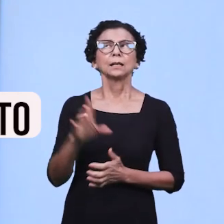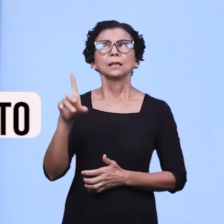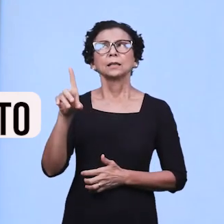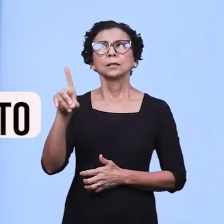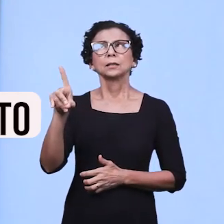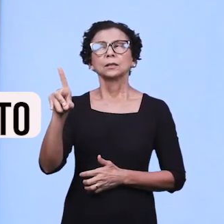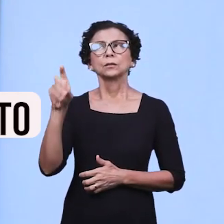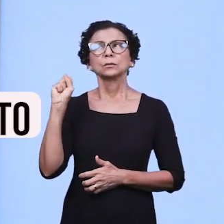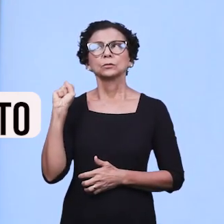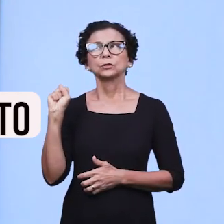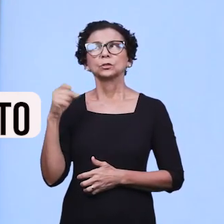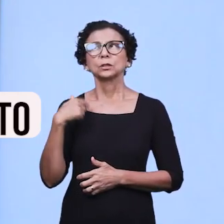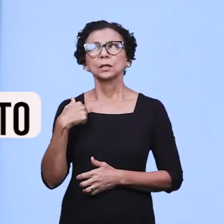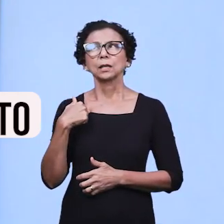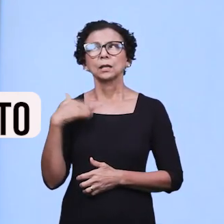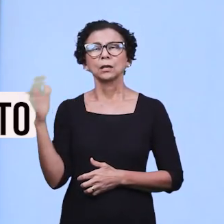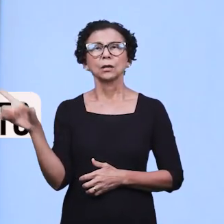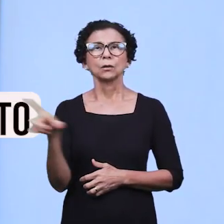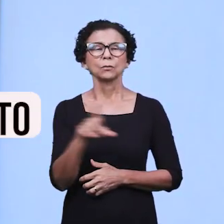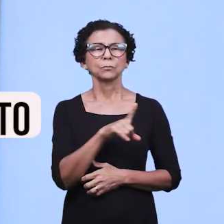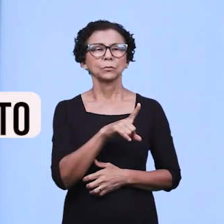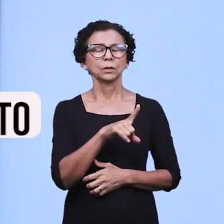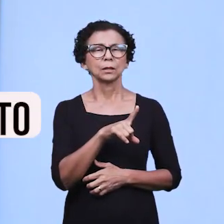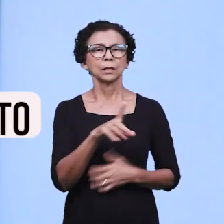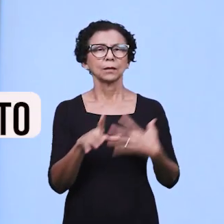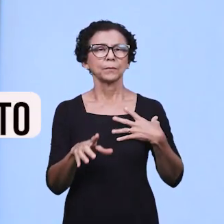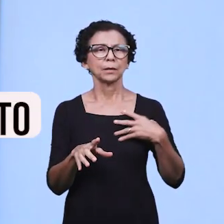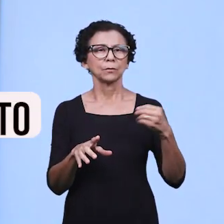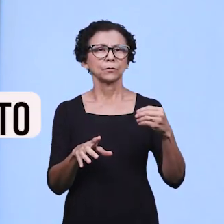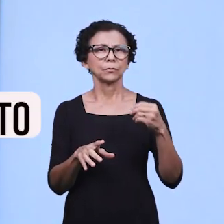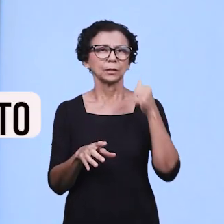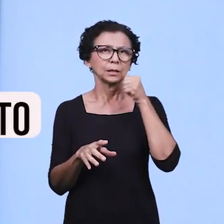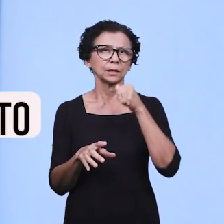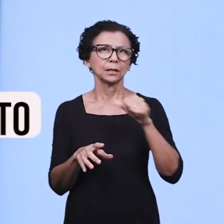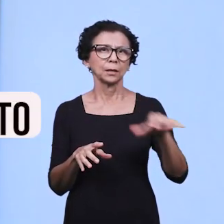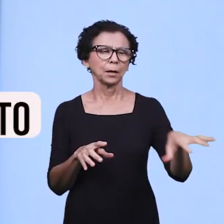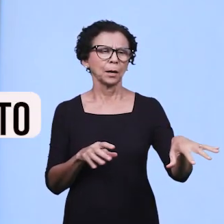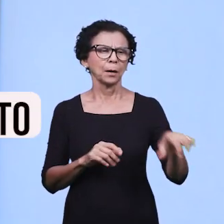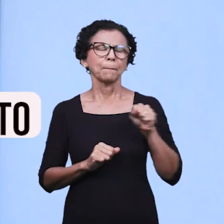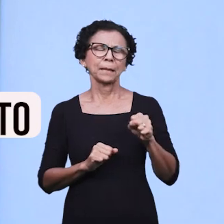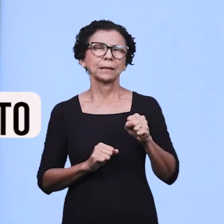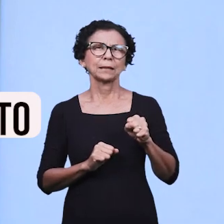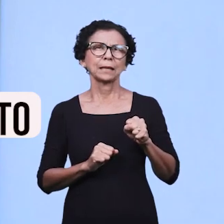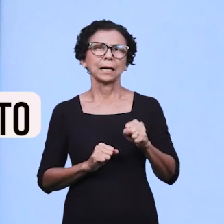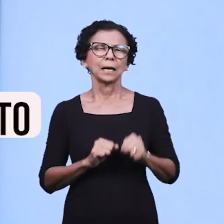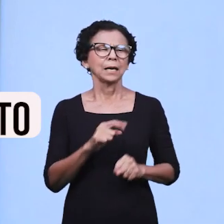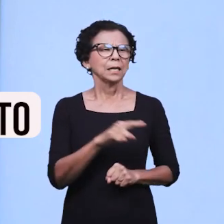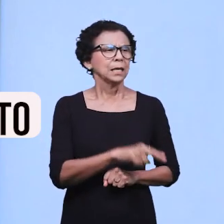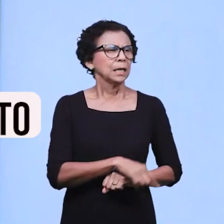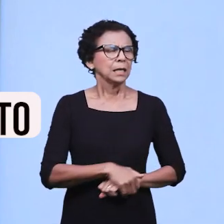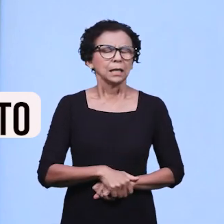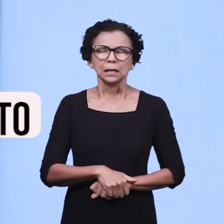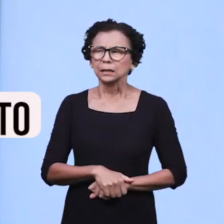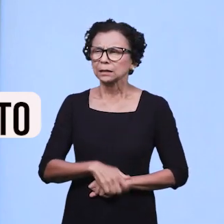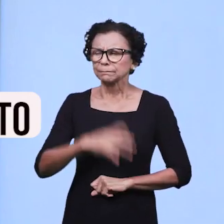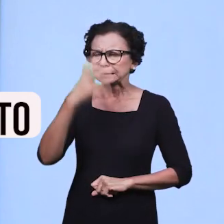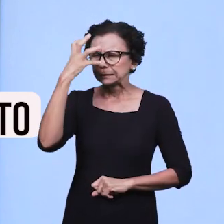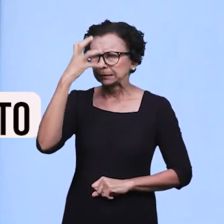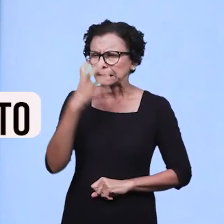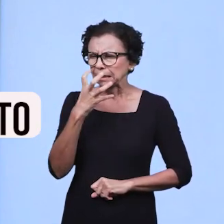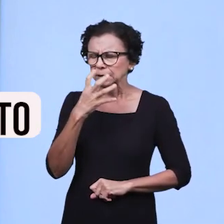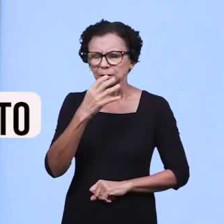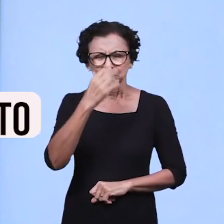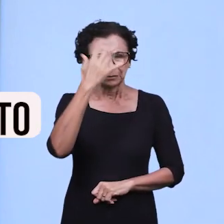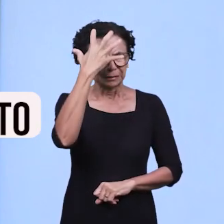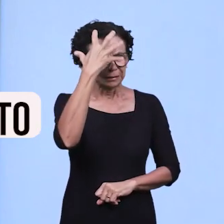escola, ela devia ter uns 9, 10 anos, e aí ela estava muito aborrecida, muito aborrecida. E aí